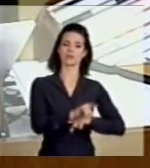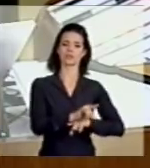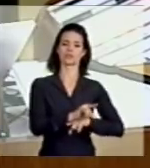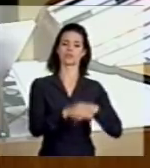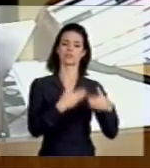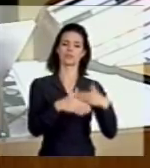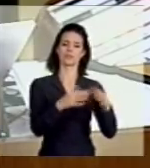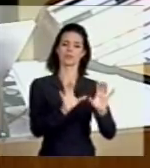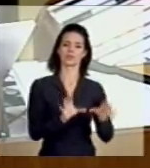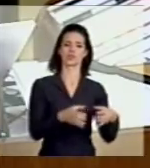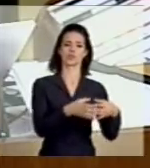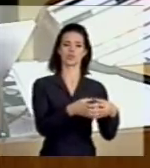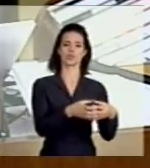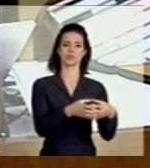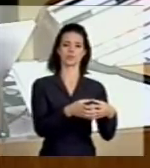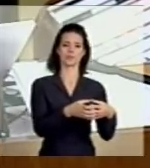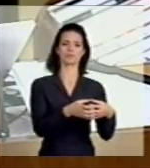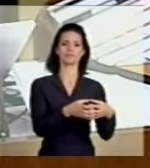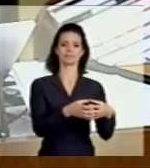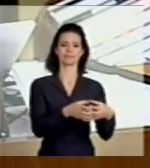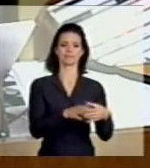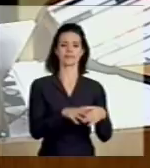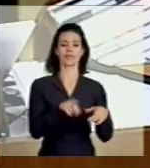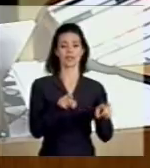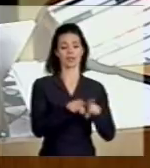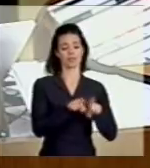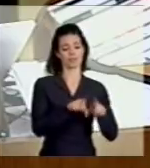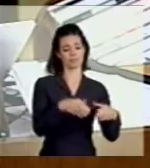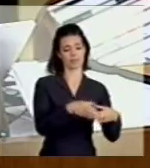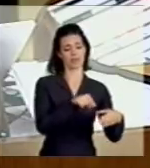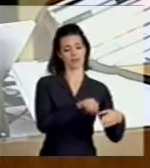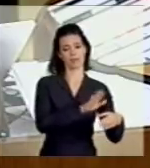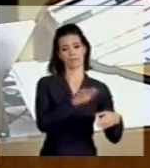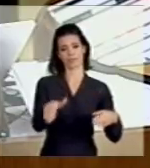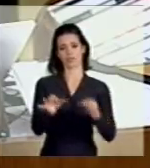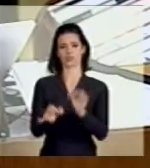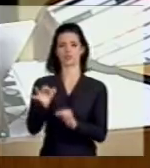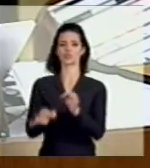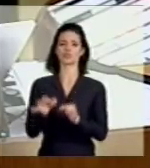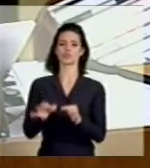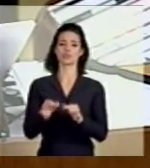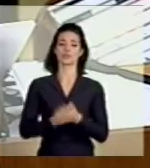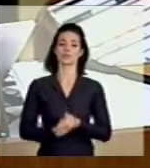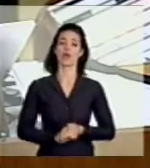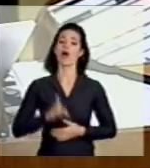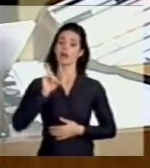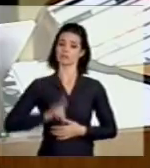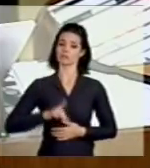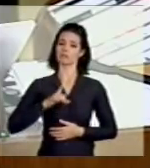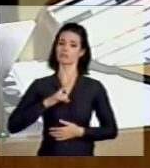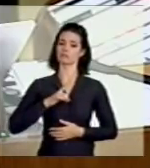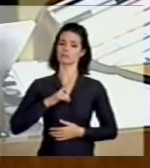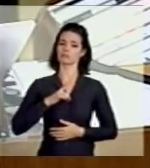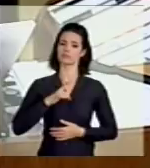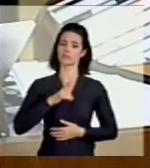fortalecerá, como também o ideal de acesso à justiça. Acesso à justiça é garantia constitucional de primeira grandeza